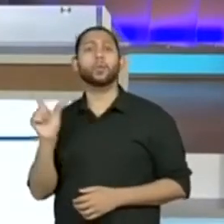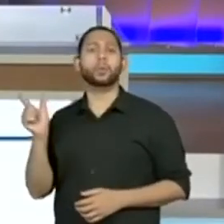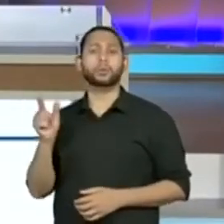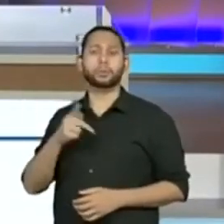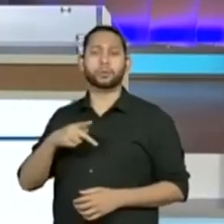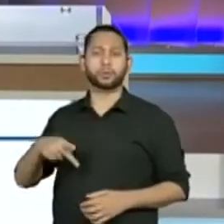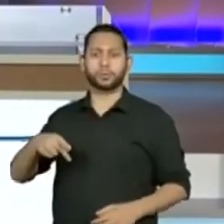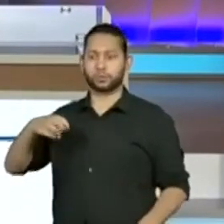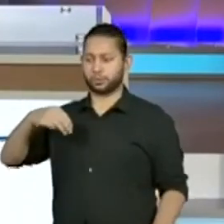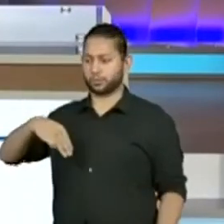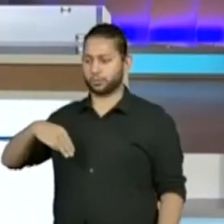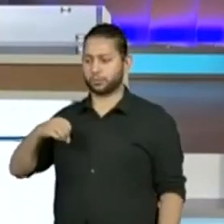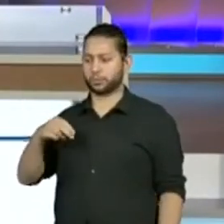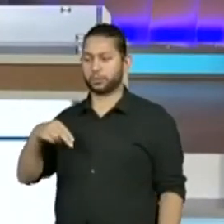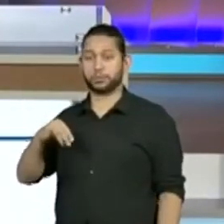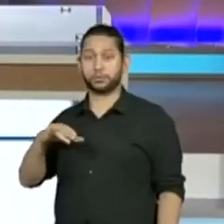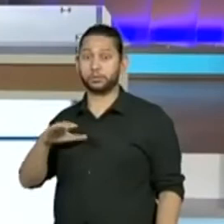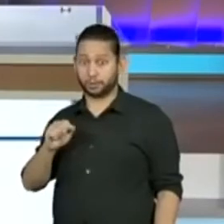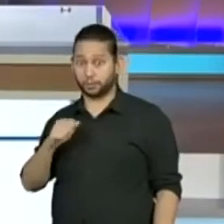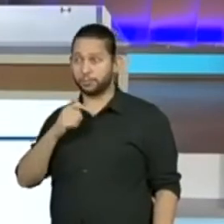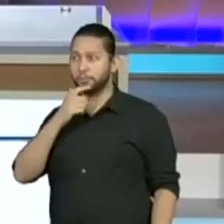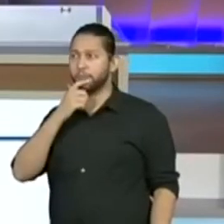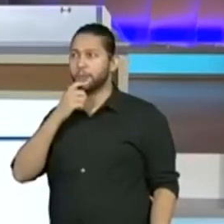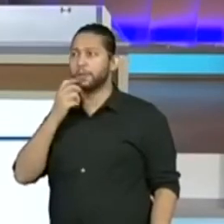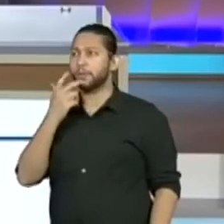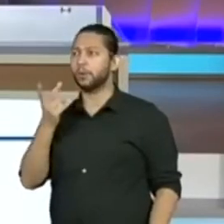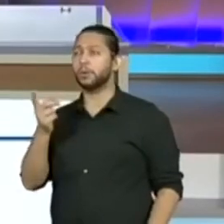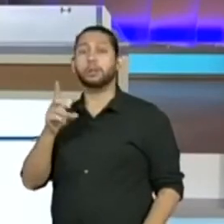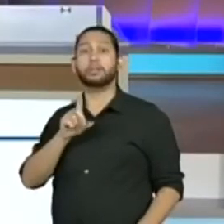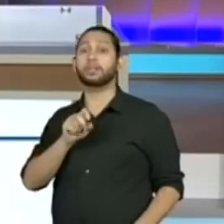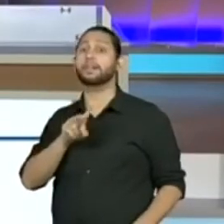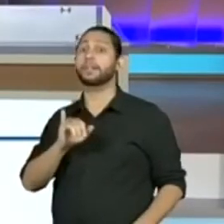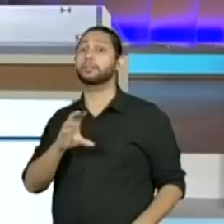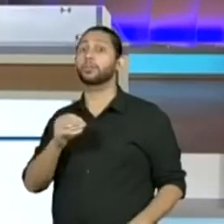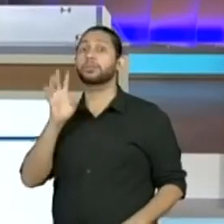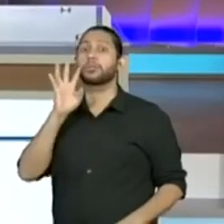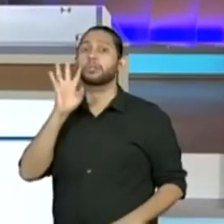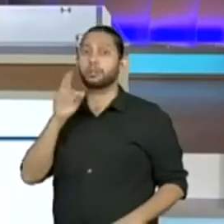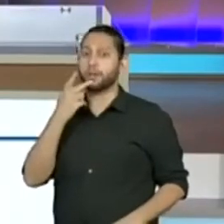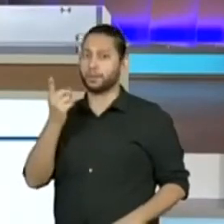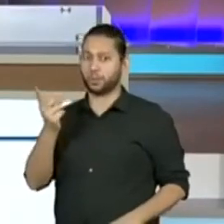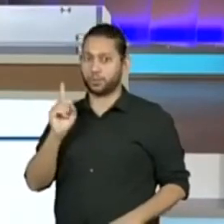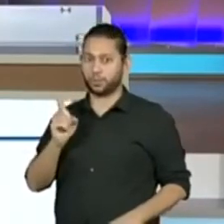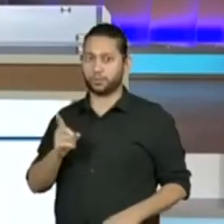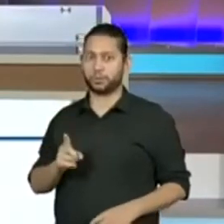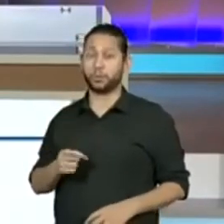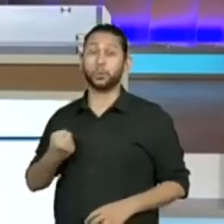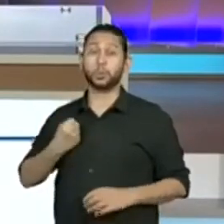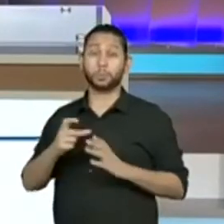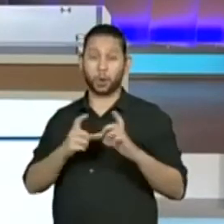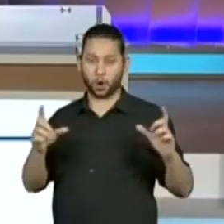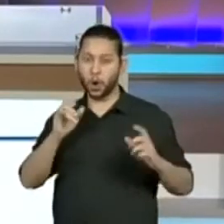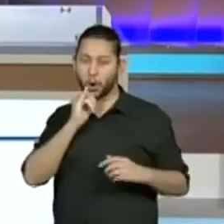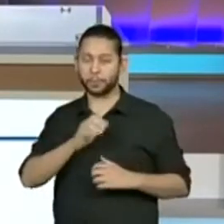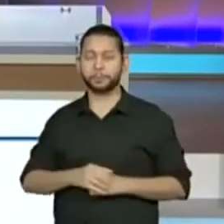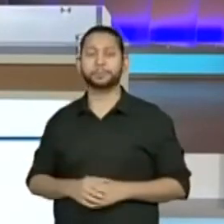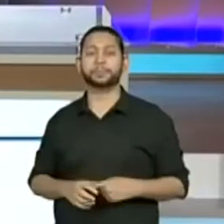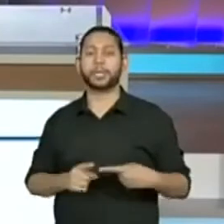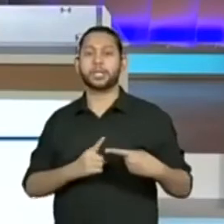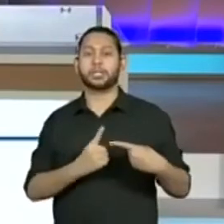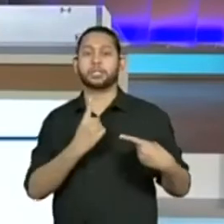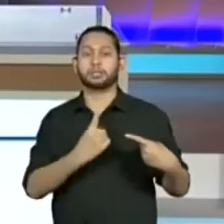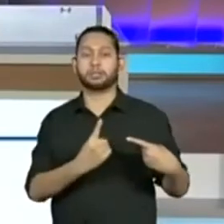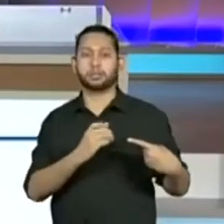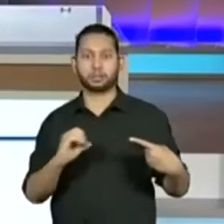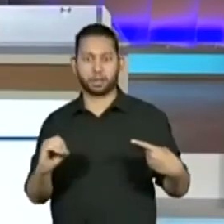professora Mônica, deu uma ideia aqui do Davi, muito legal, que ele colocou assim, mas essa é maior. 100 mais